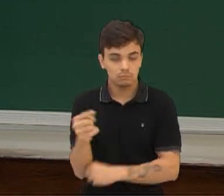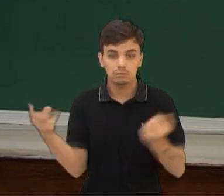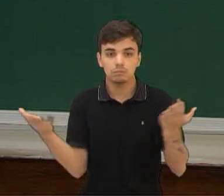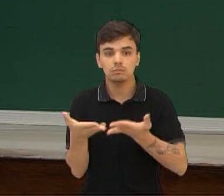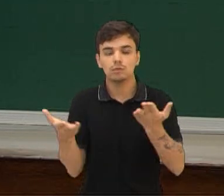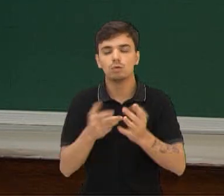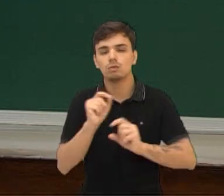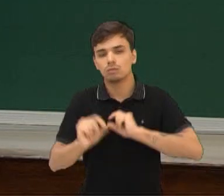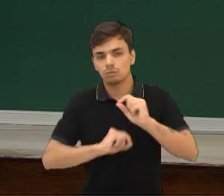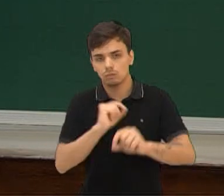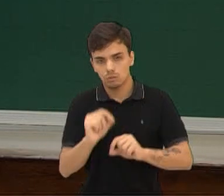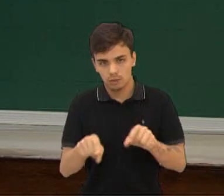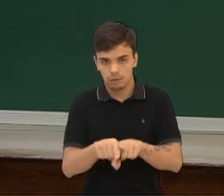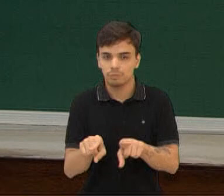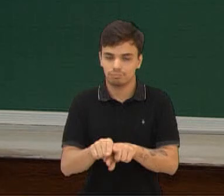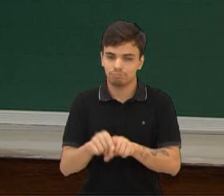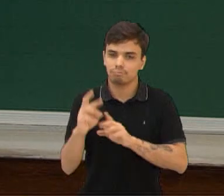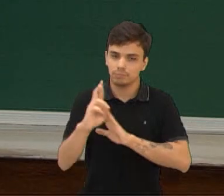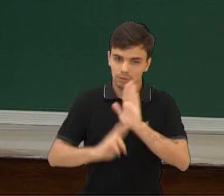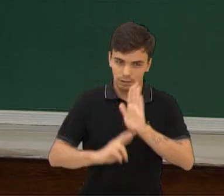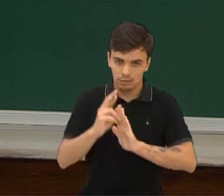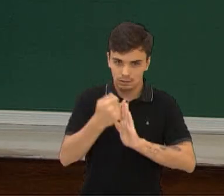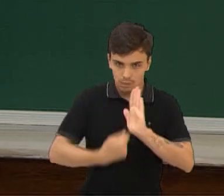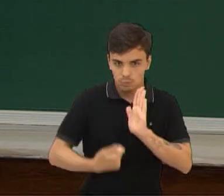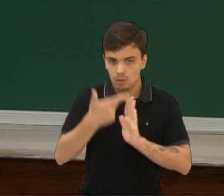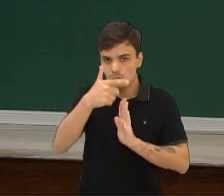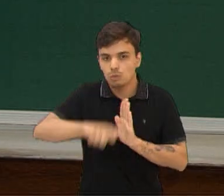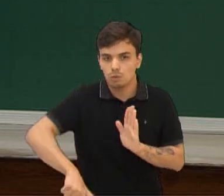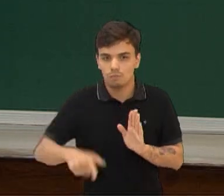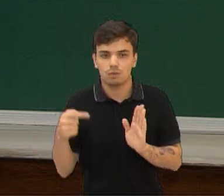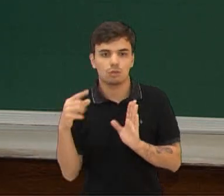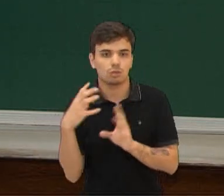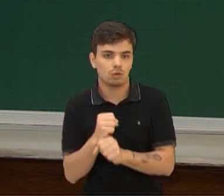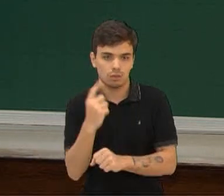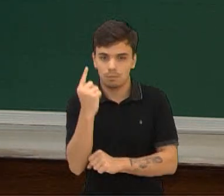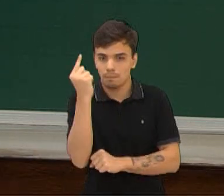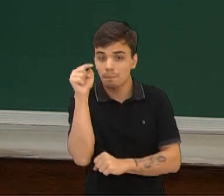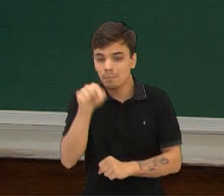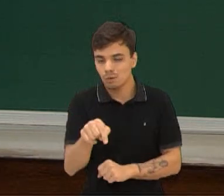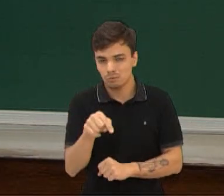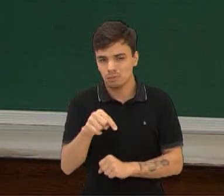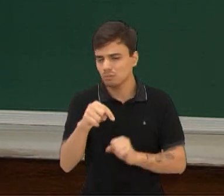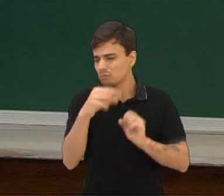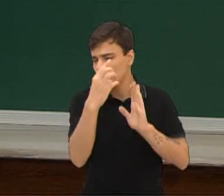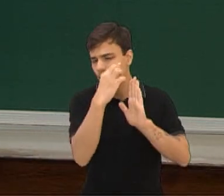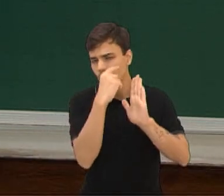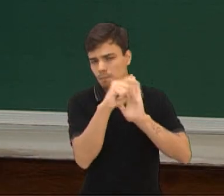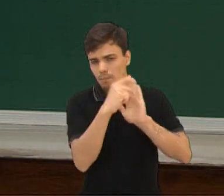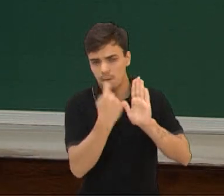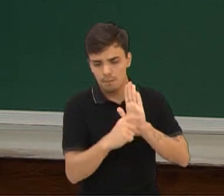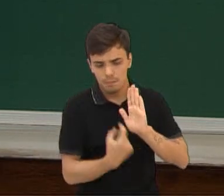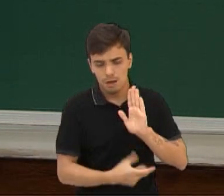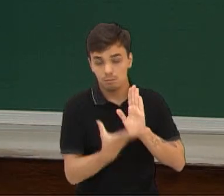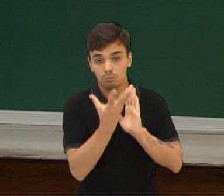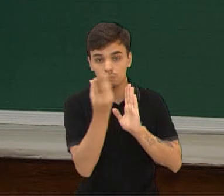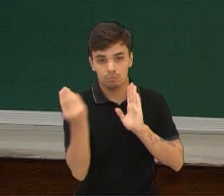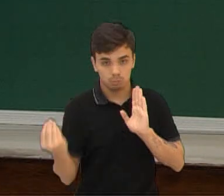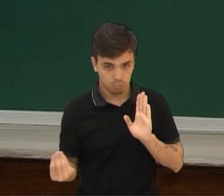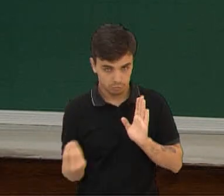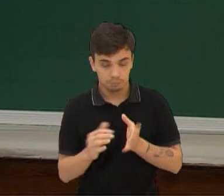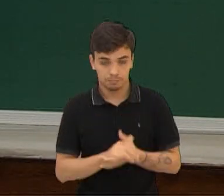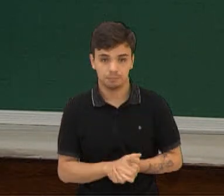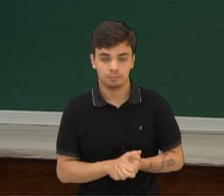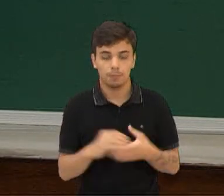gente vai trabalhar de novo com redações nota 1000. Várias, trechos delas. Vamos analisar as